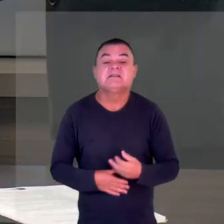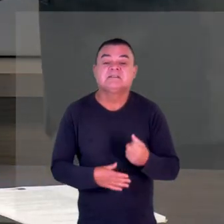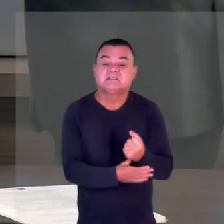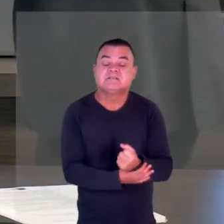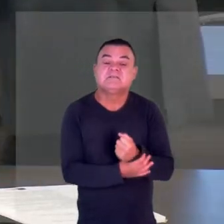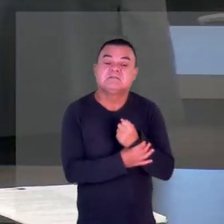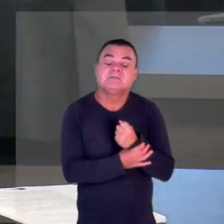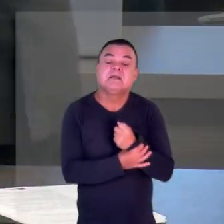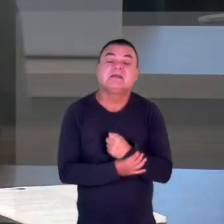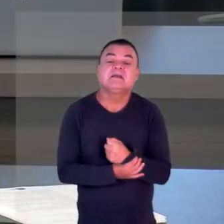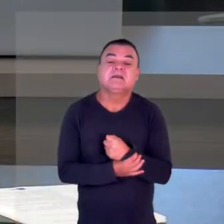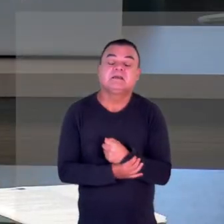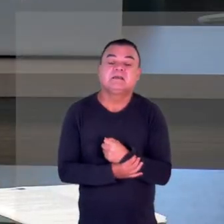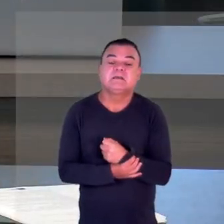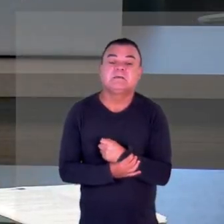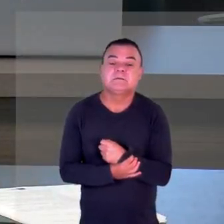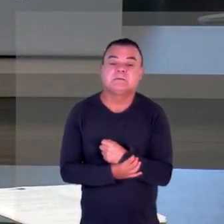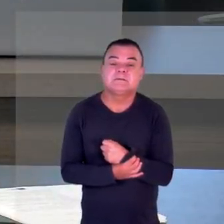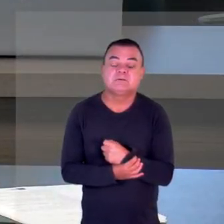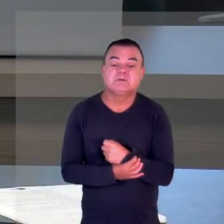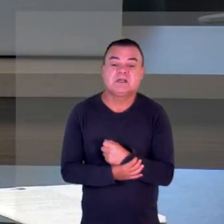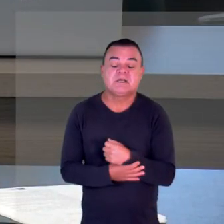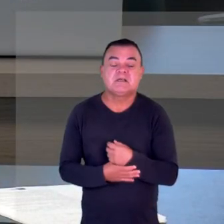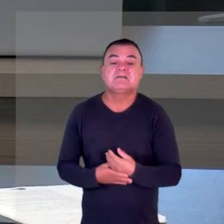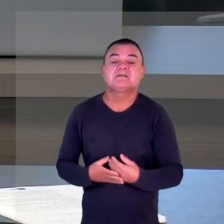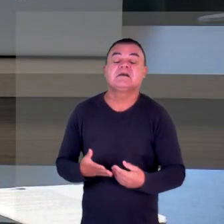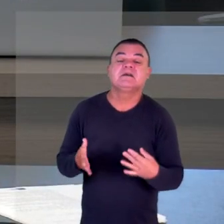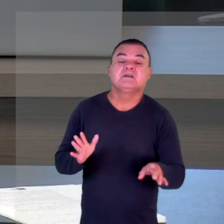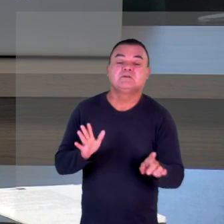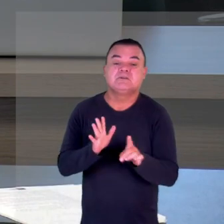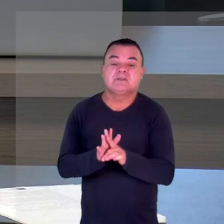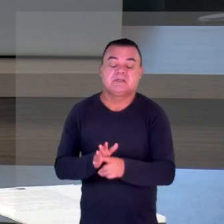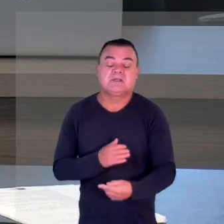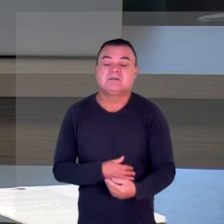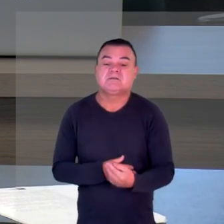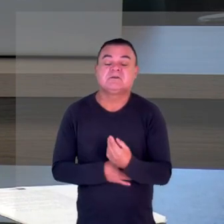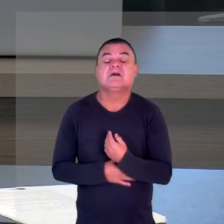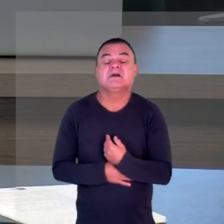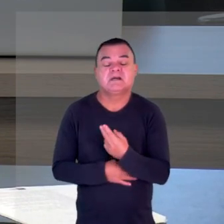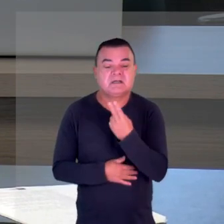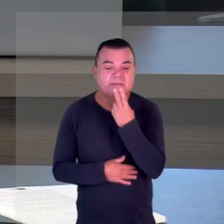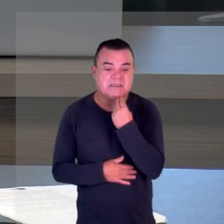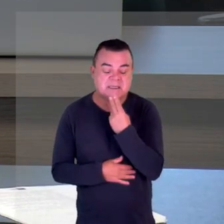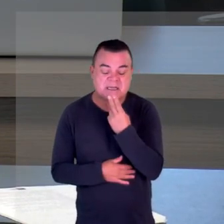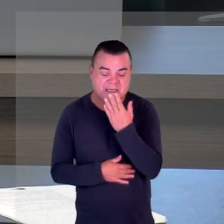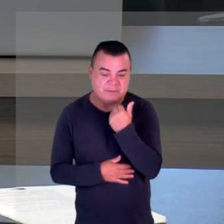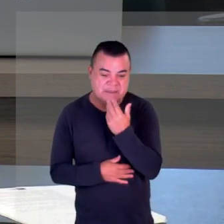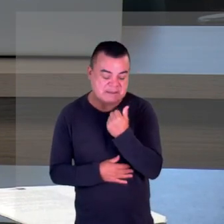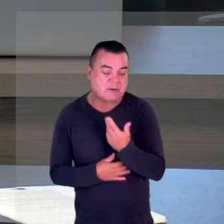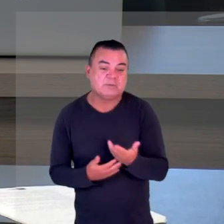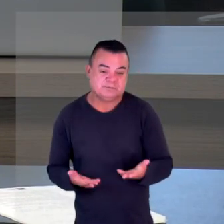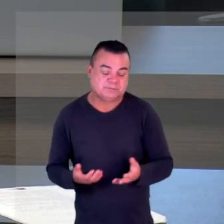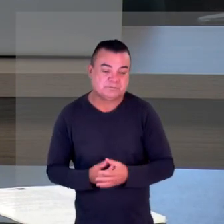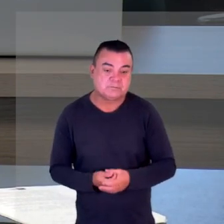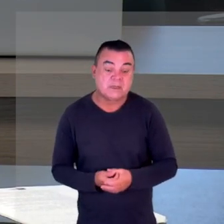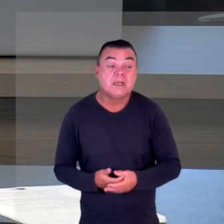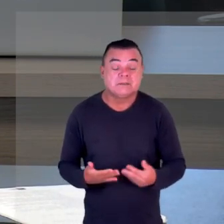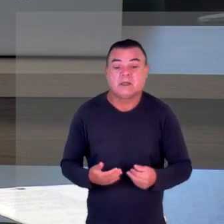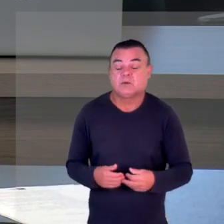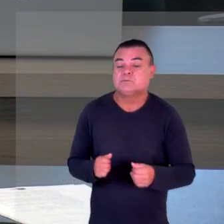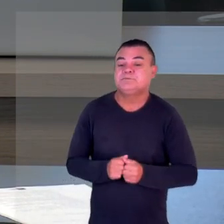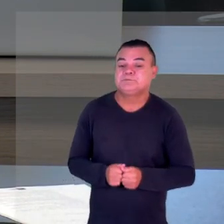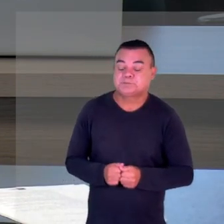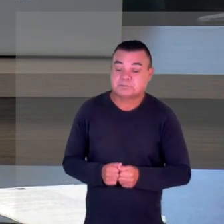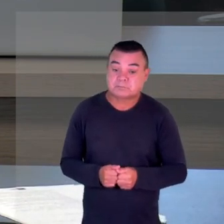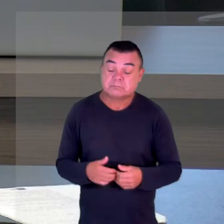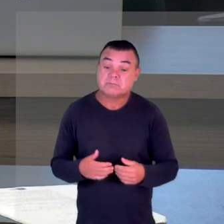máxima do ministério público né atuar junto com as instituições com o poder executivo né com